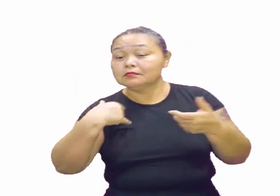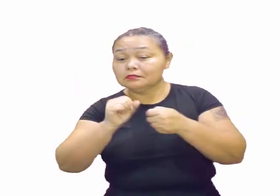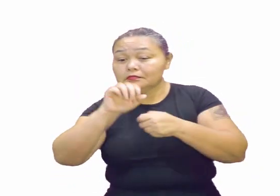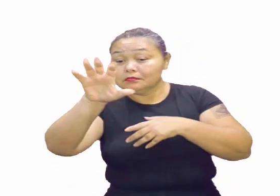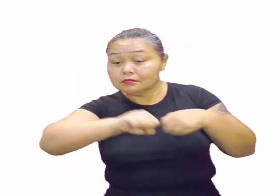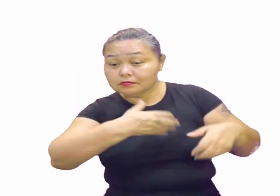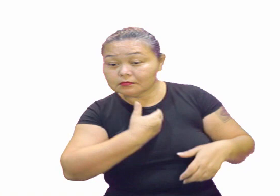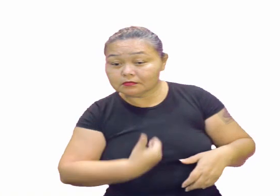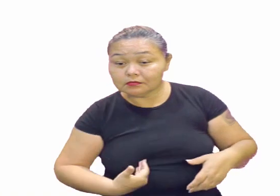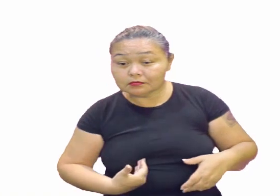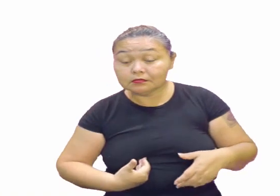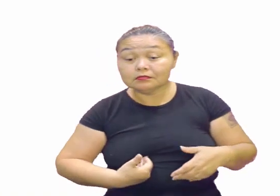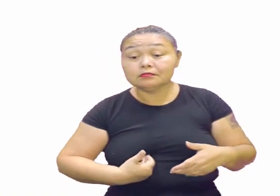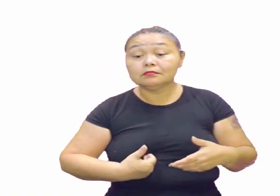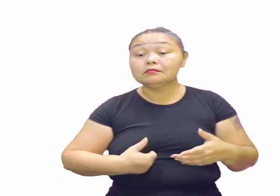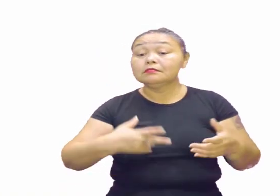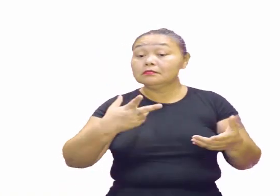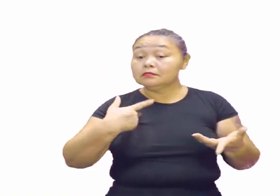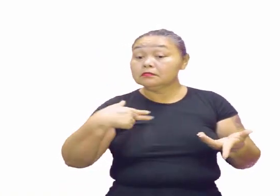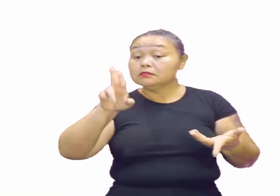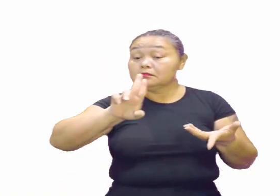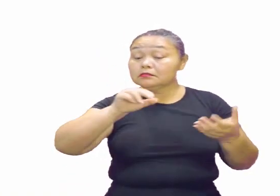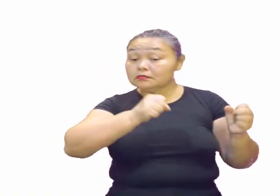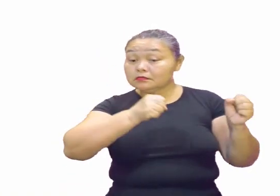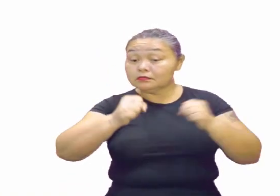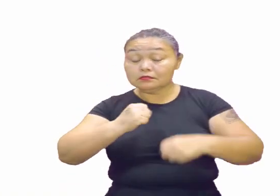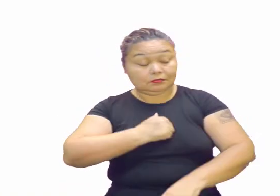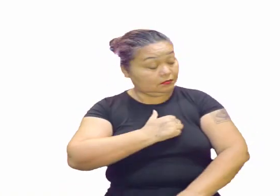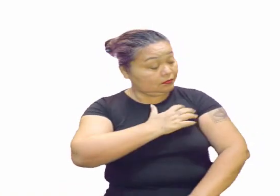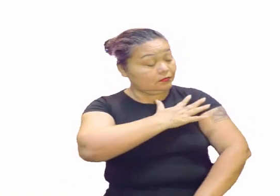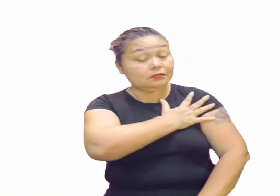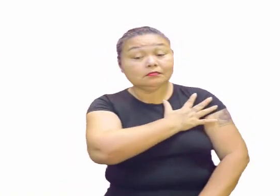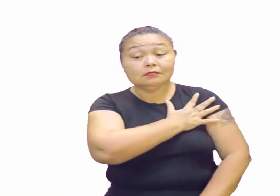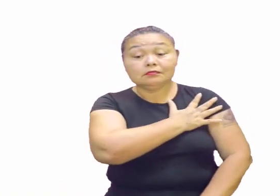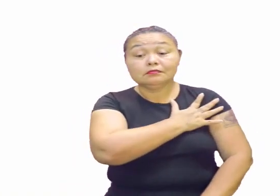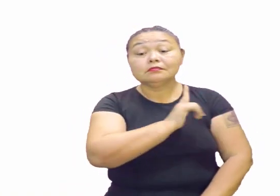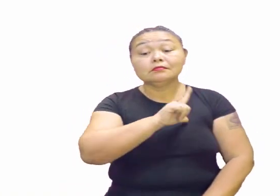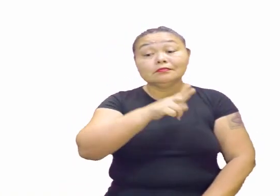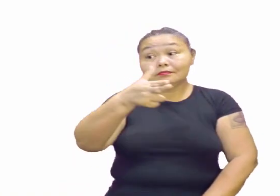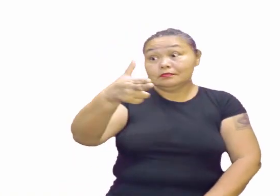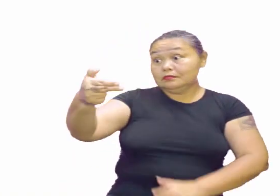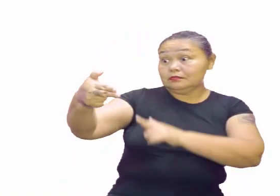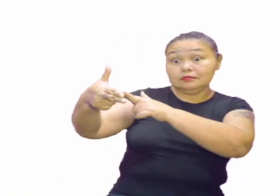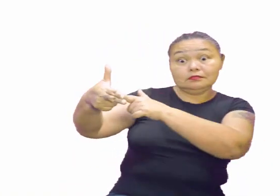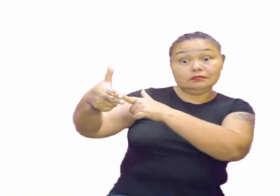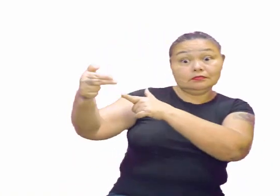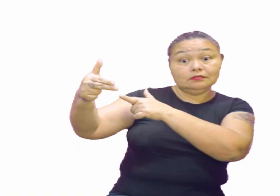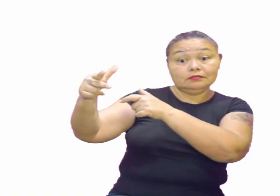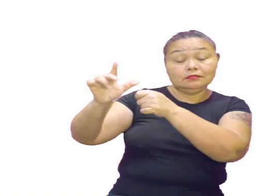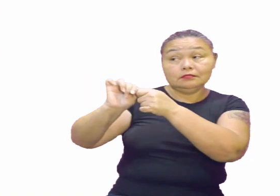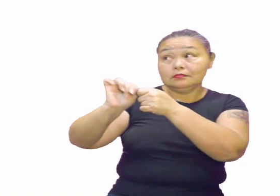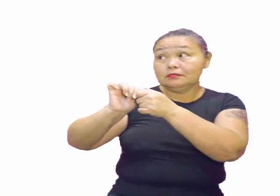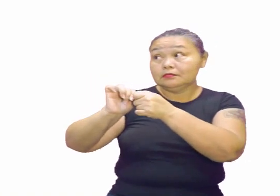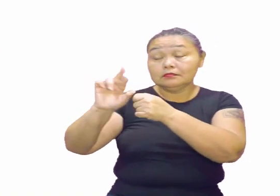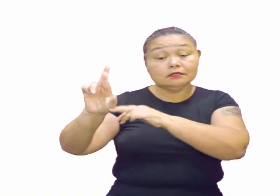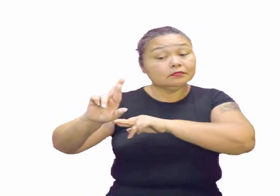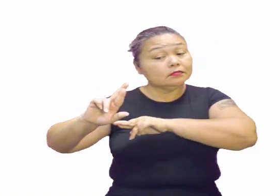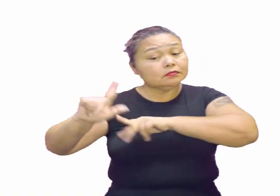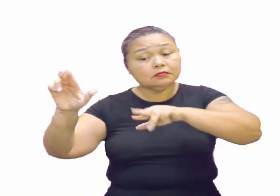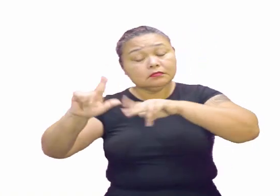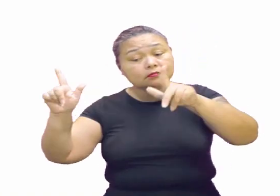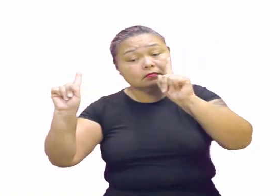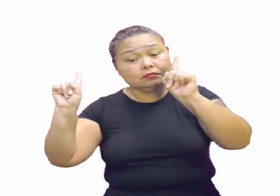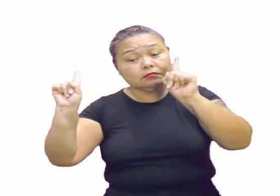governo através do poder que o exército tinha, a arma. Simplesmente disseram, olha, não é